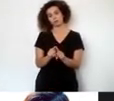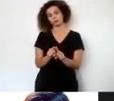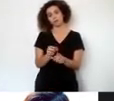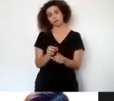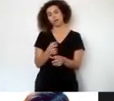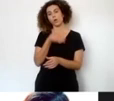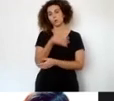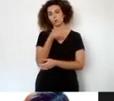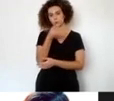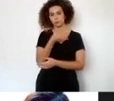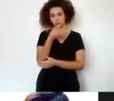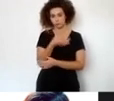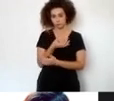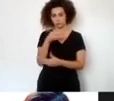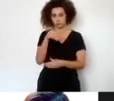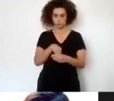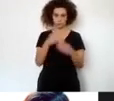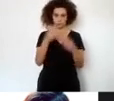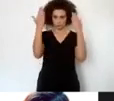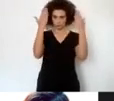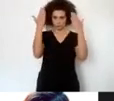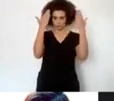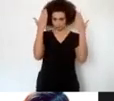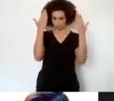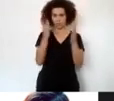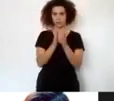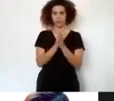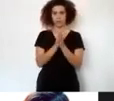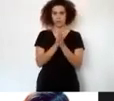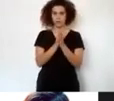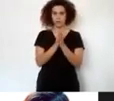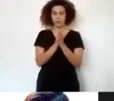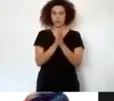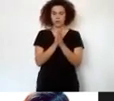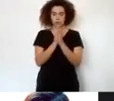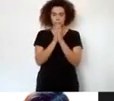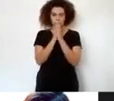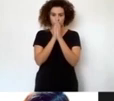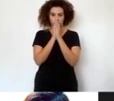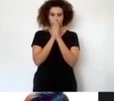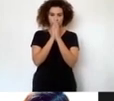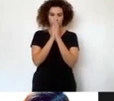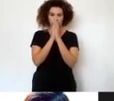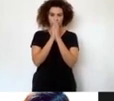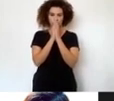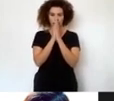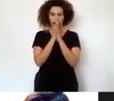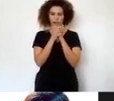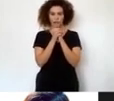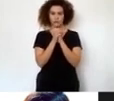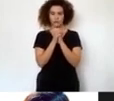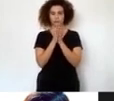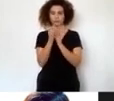inclusive na própria psicologia, né, de autores que ela já está, né, talvez debruçando, TCC, para a gente poder ir